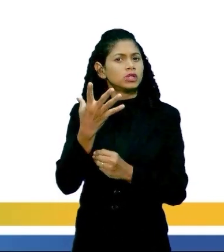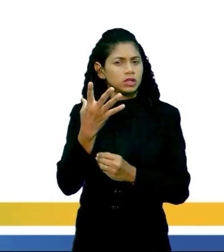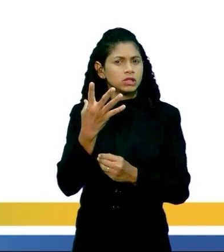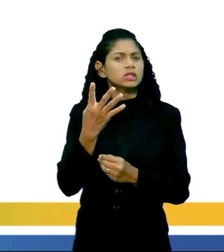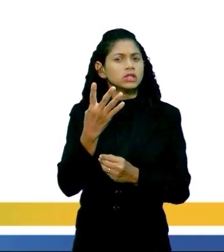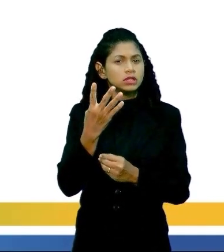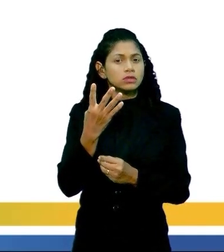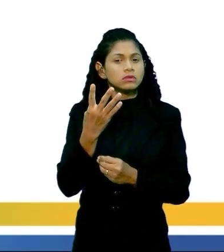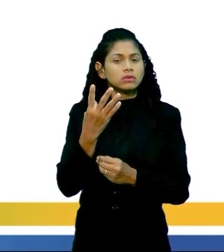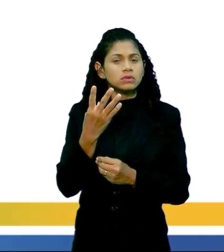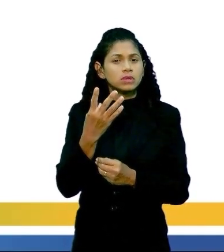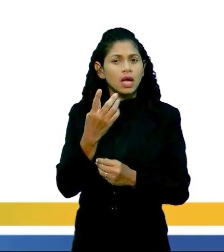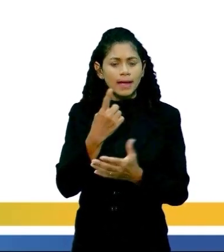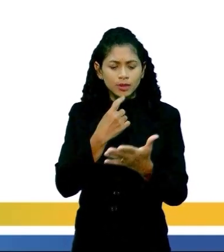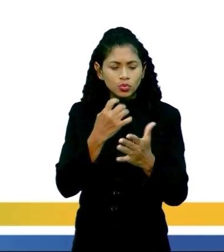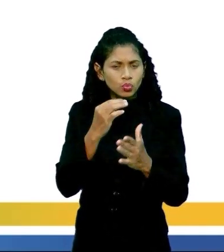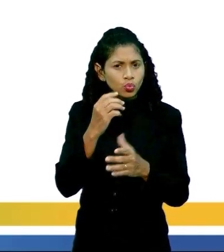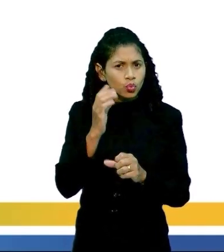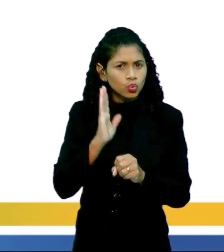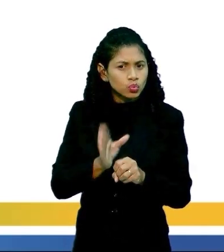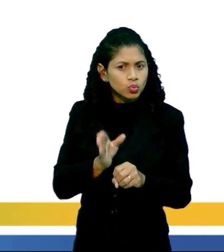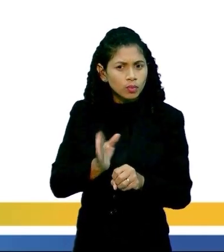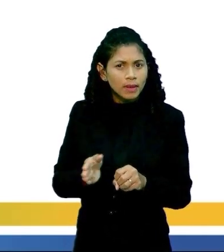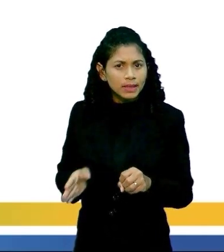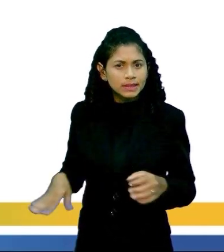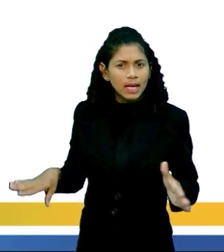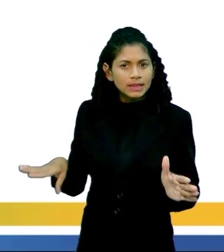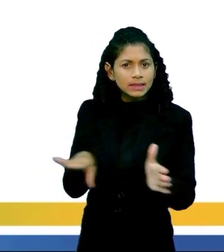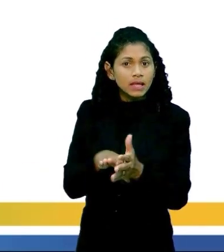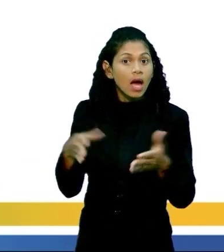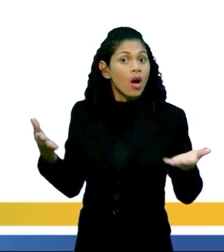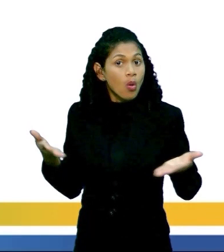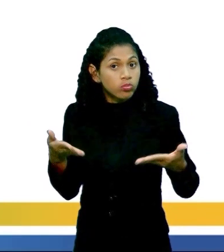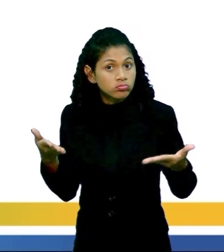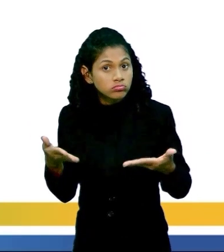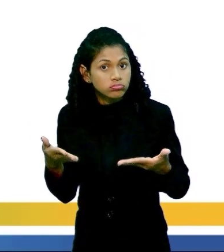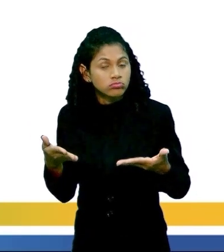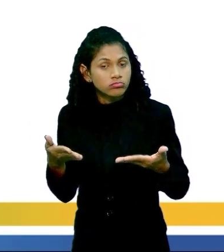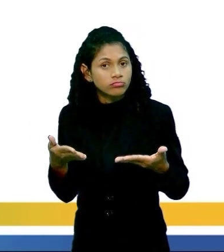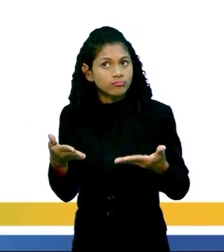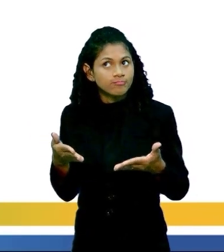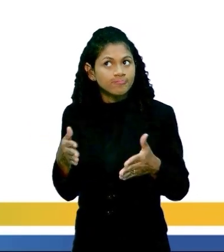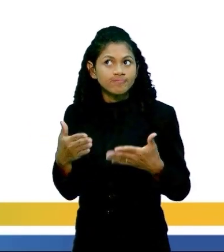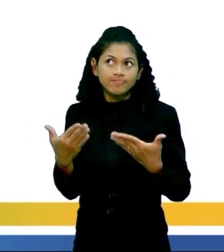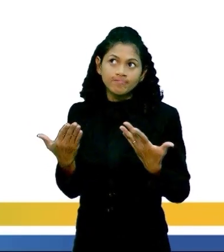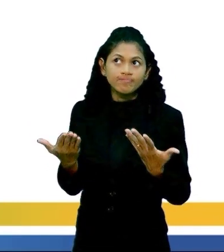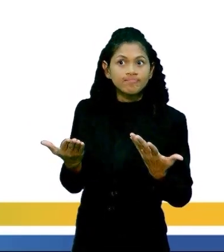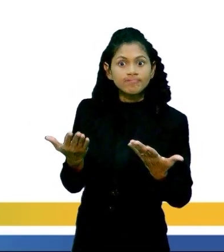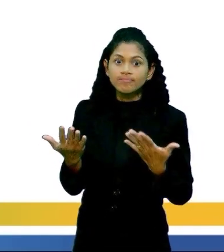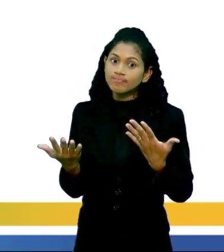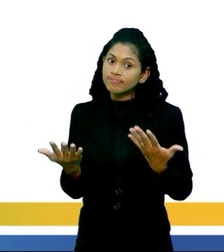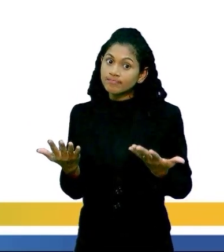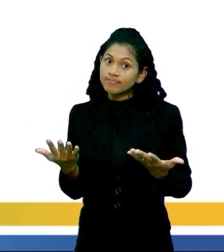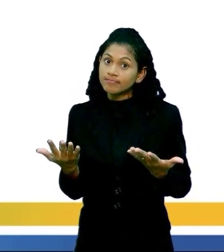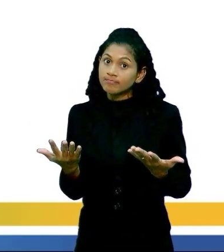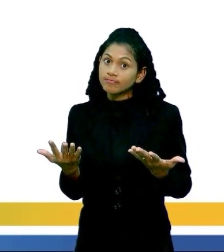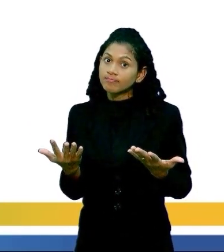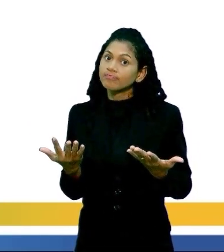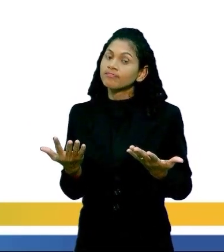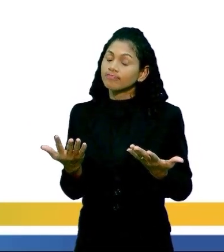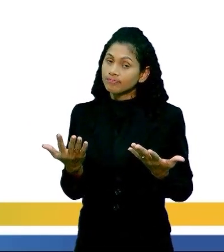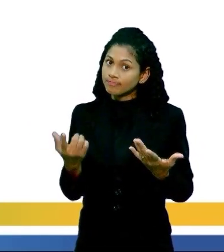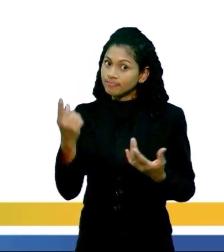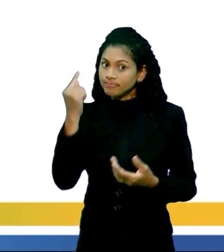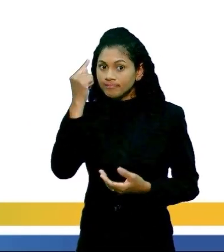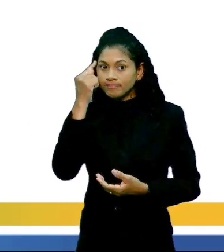do tomate, né, 700 anos antes de Cristo até os dias atuais, né? Então, na letra D, incentivar o consumo do tomate.